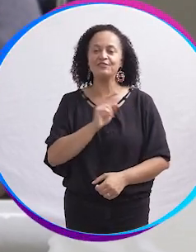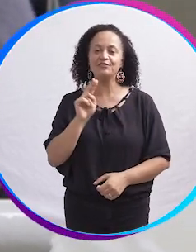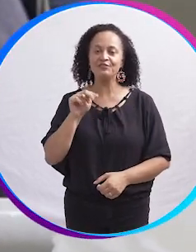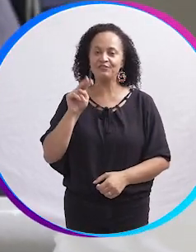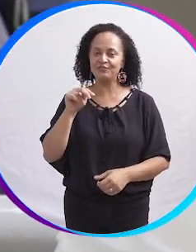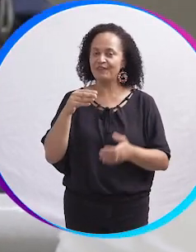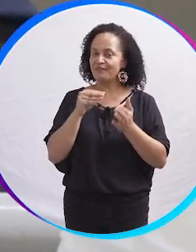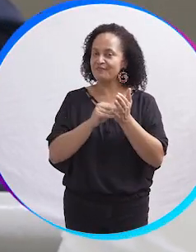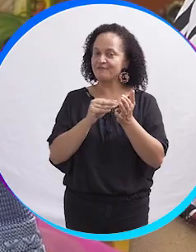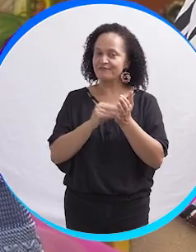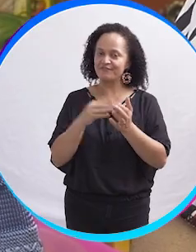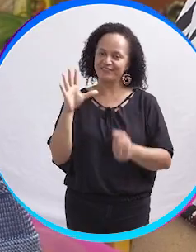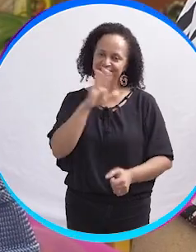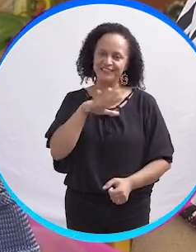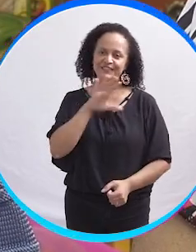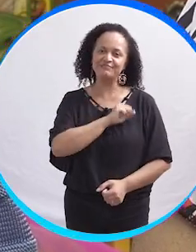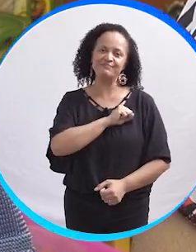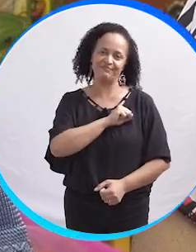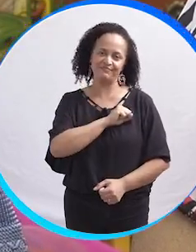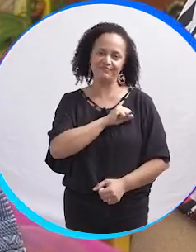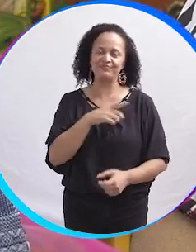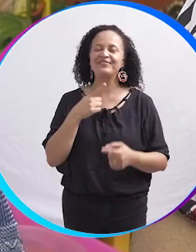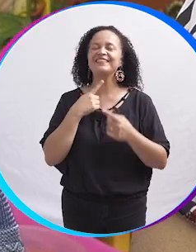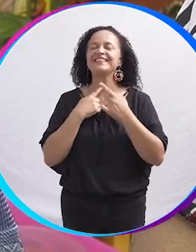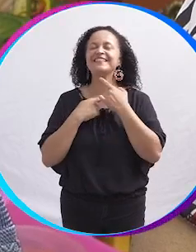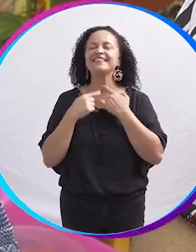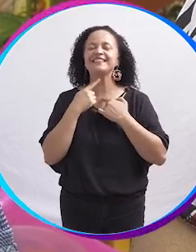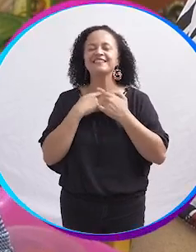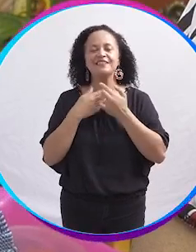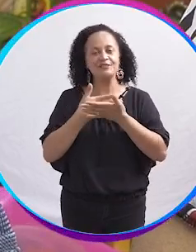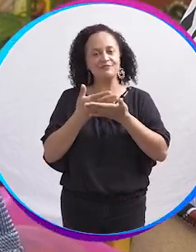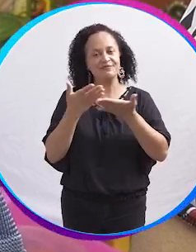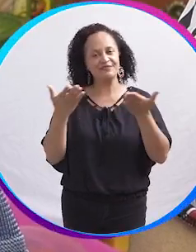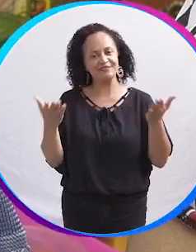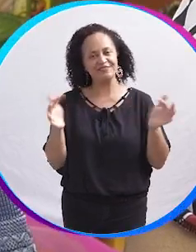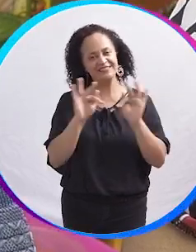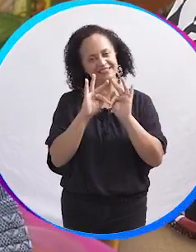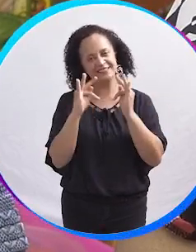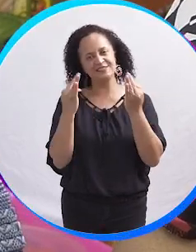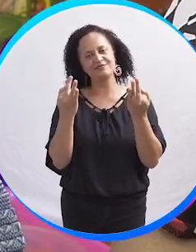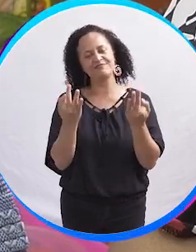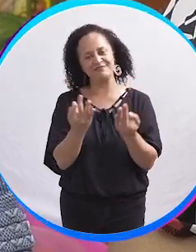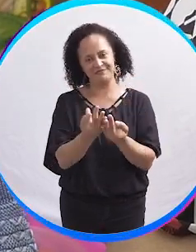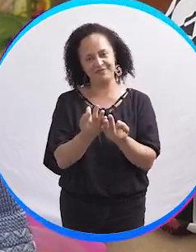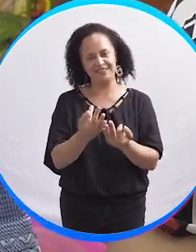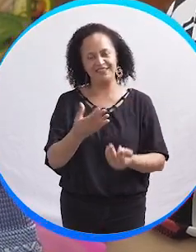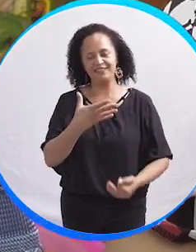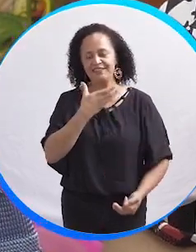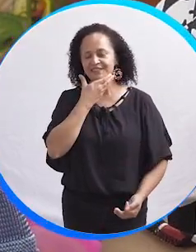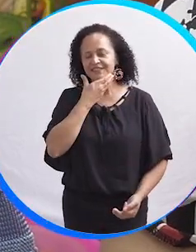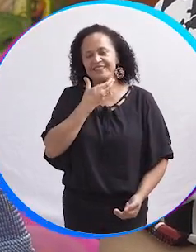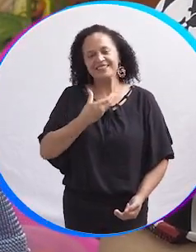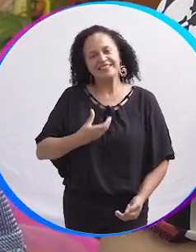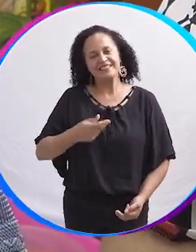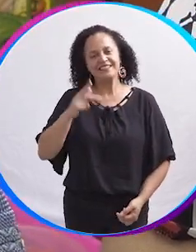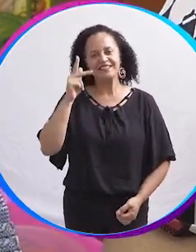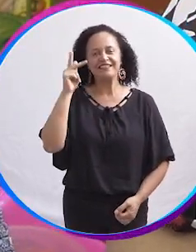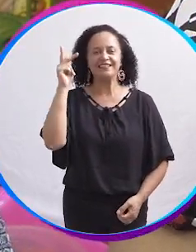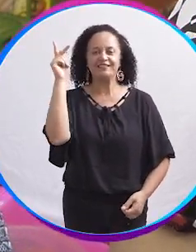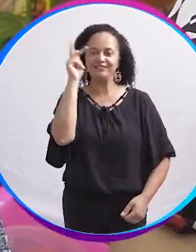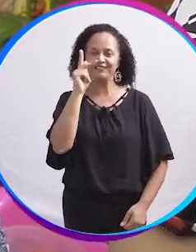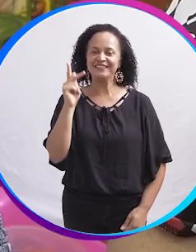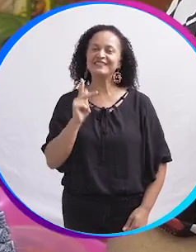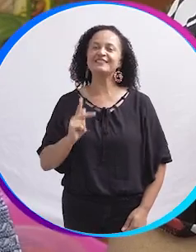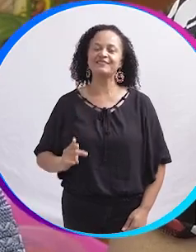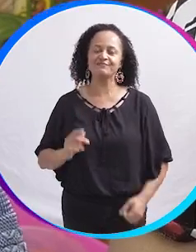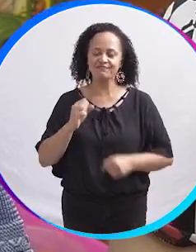nos falte amor. E desejo para todas as famílias daqui um Natal de paz, um